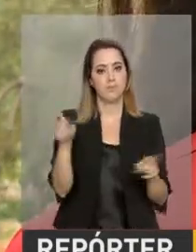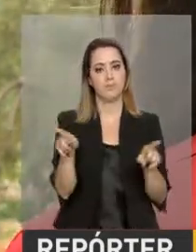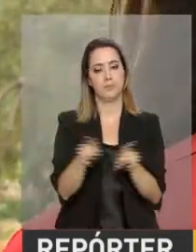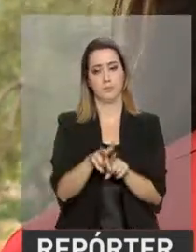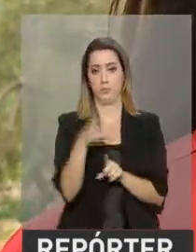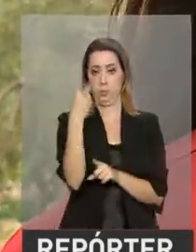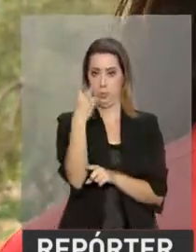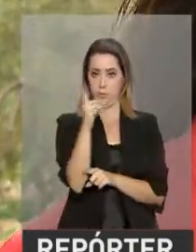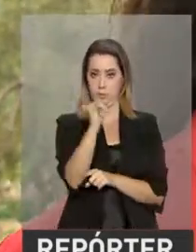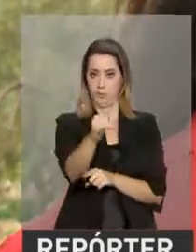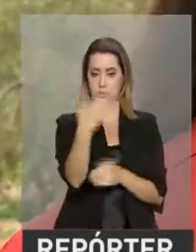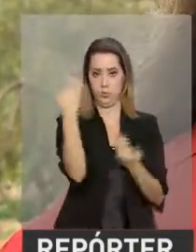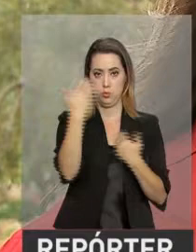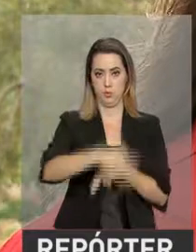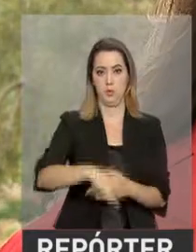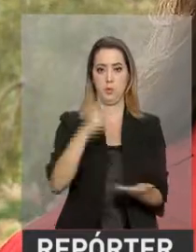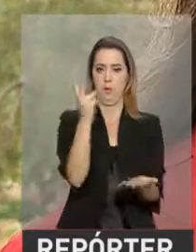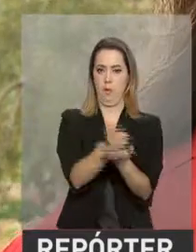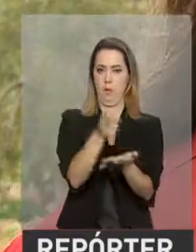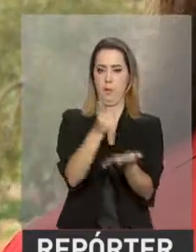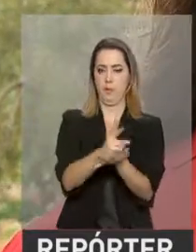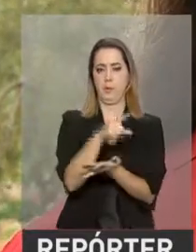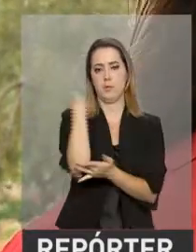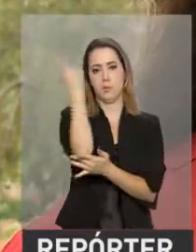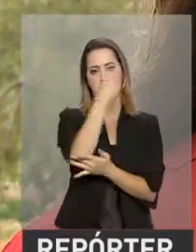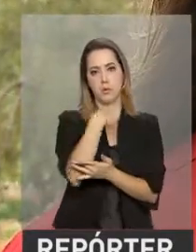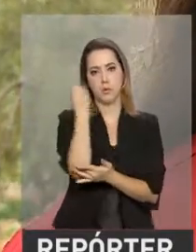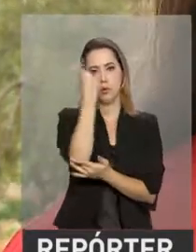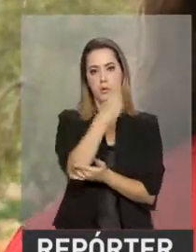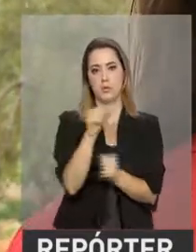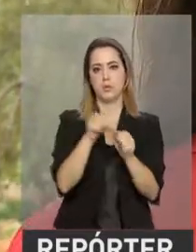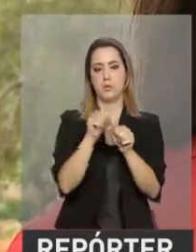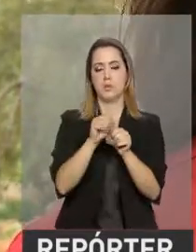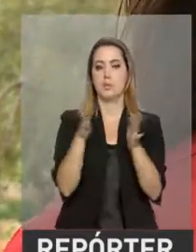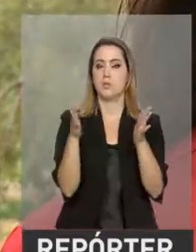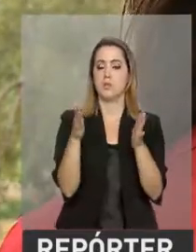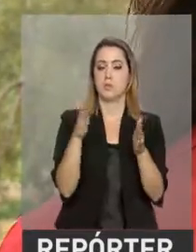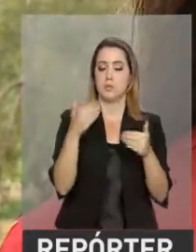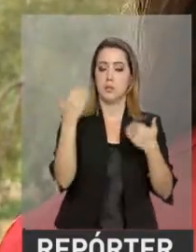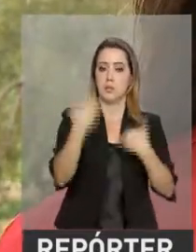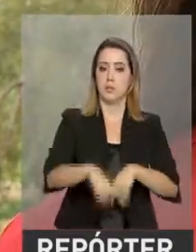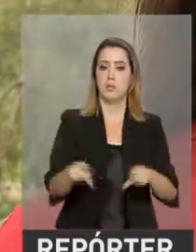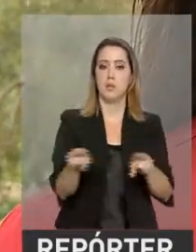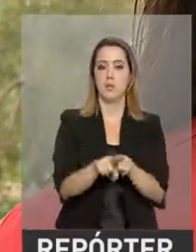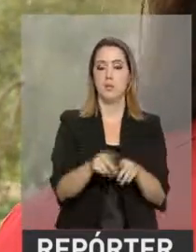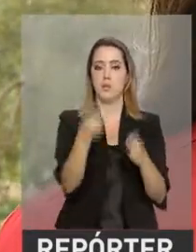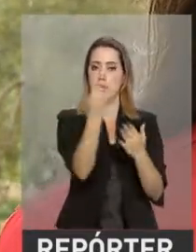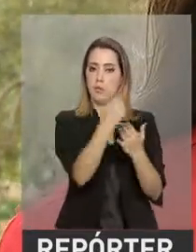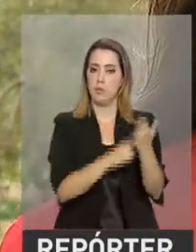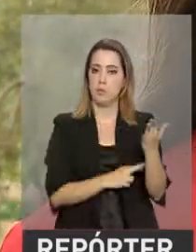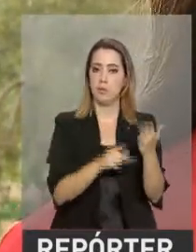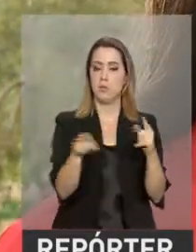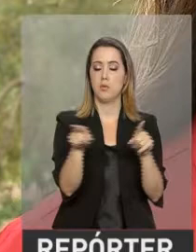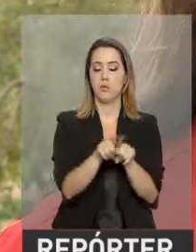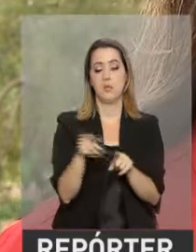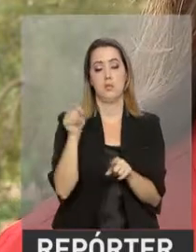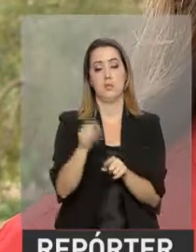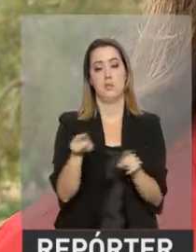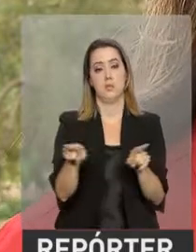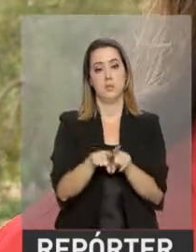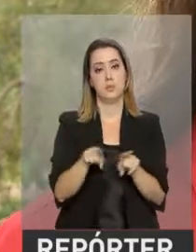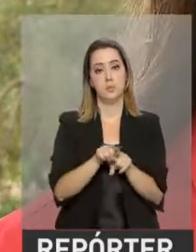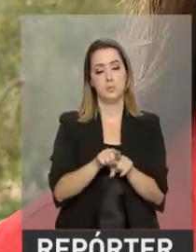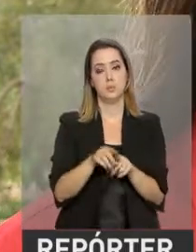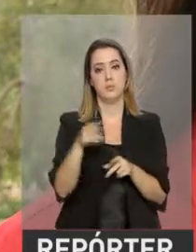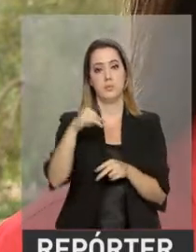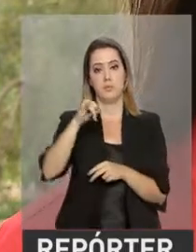dois dias de prova e o mesmo tempo para resolver as questões e fazer a redação além disso o instituto nacional de